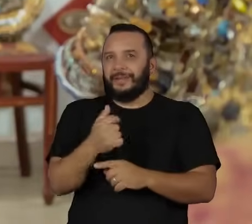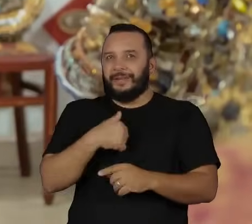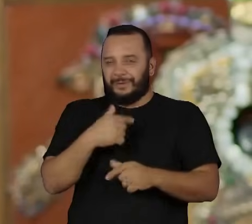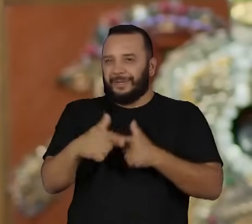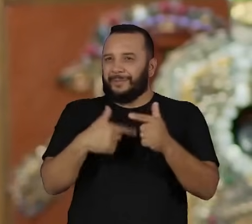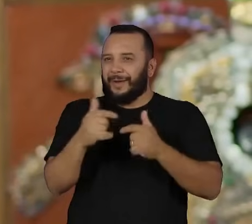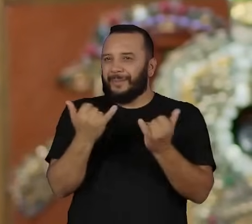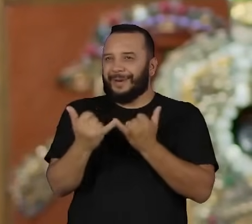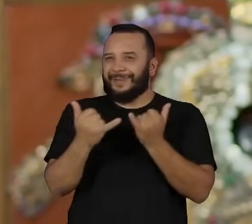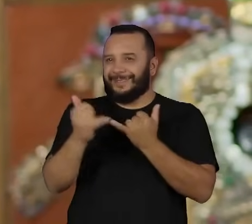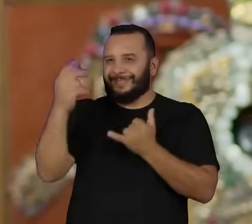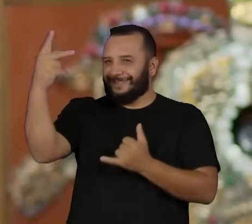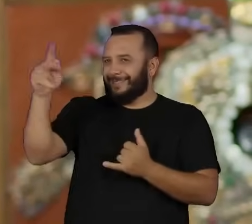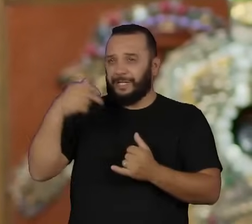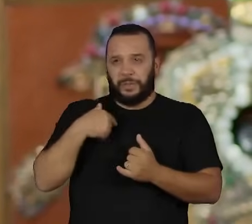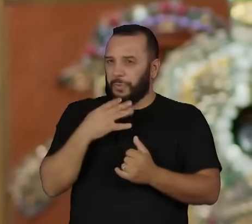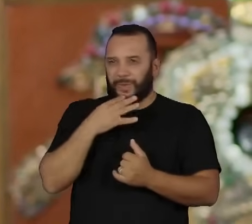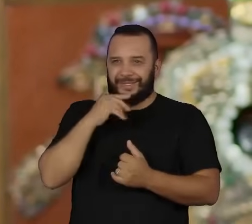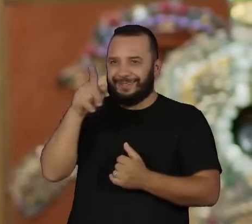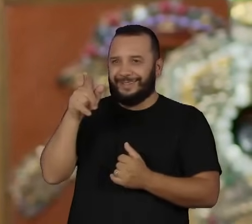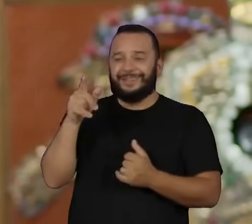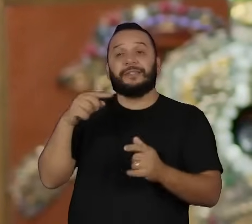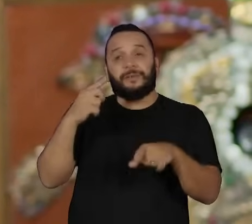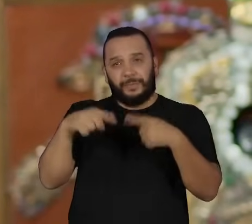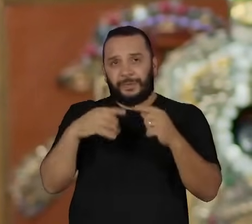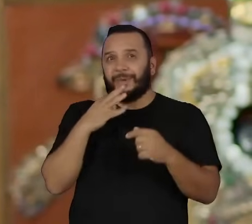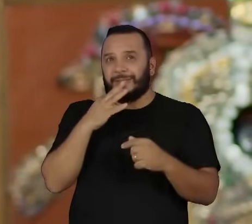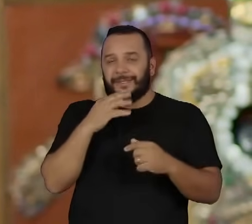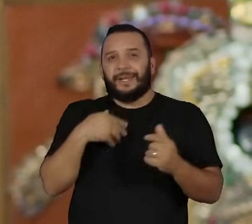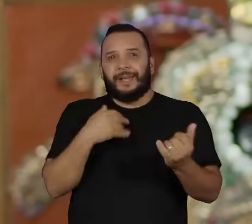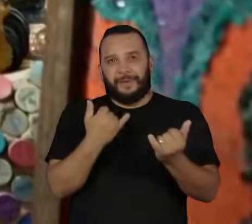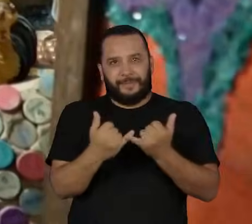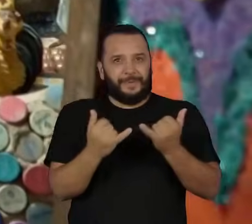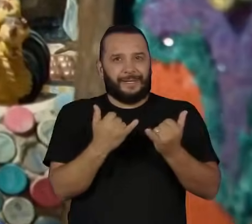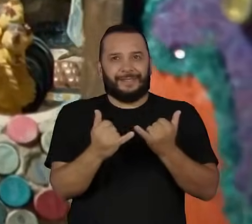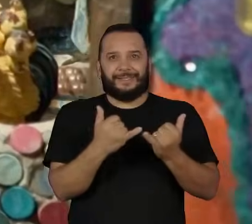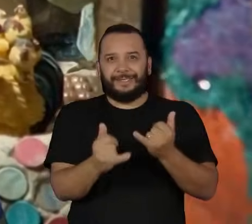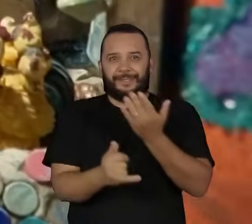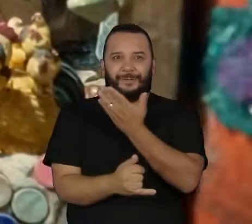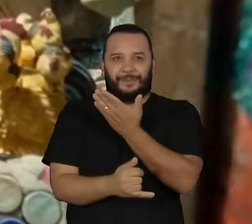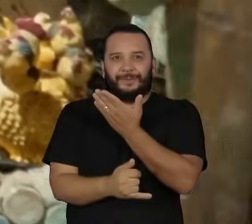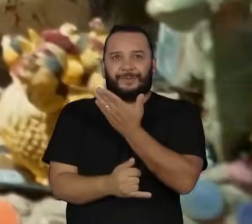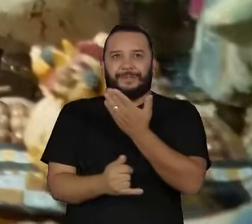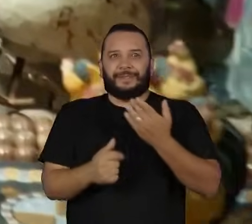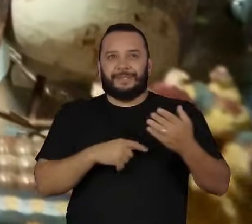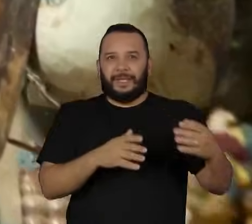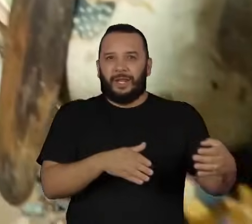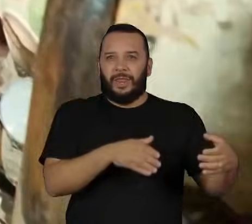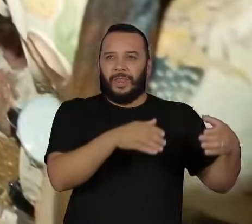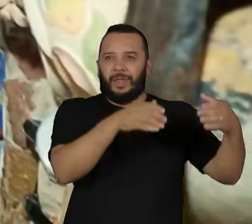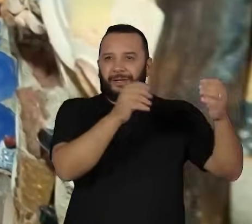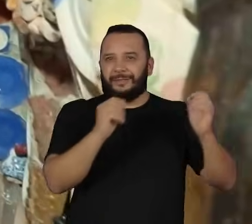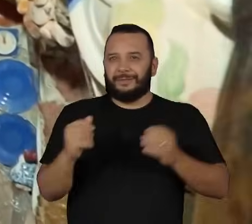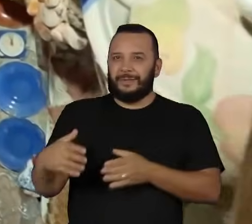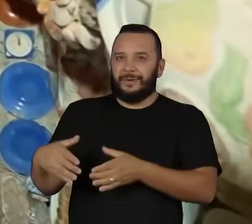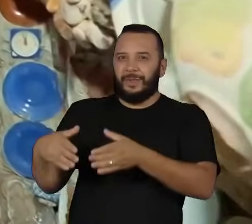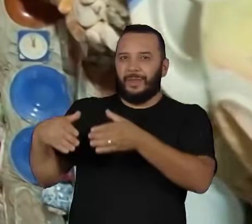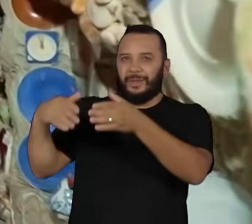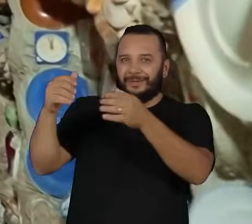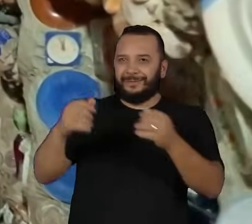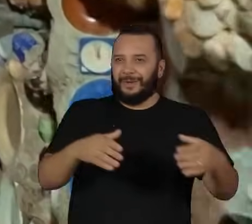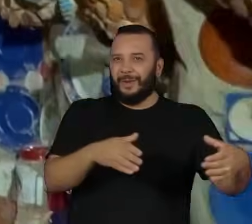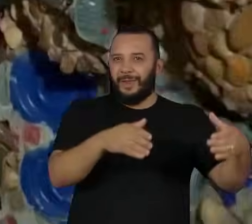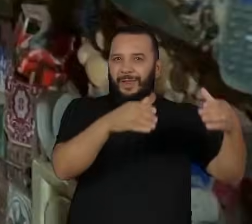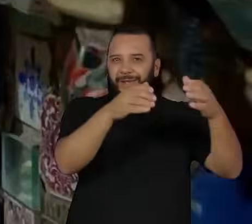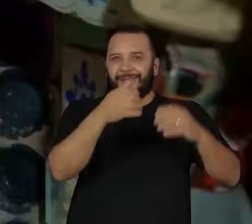sem conhecer. E a parte que eu achei muito parecido mesmo é com o Parque do Güell, né? Nas colunas retorcidas assim, que nem aqui, eu achei muito